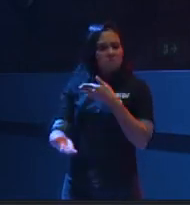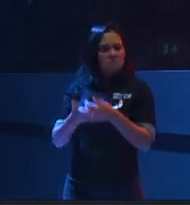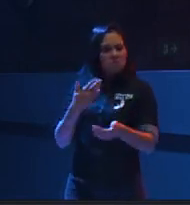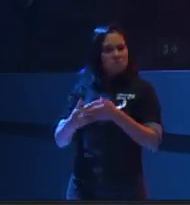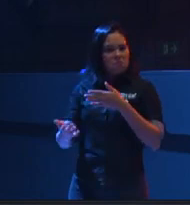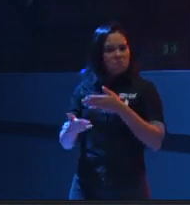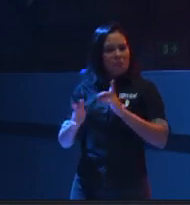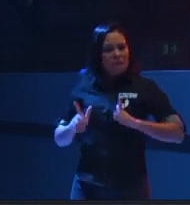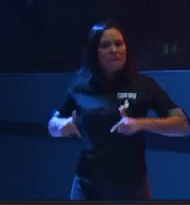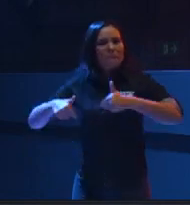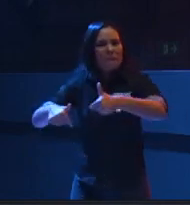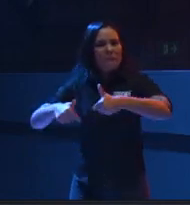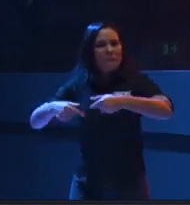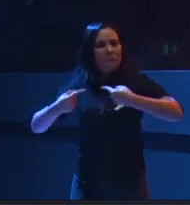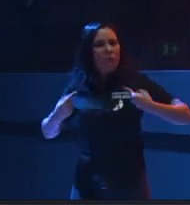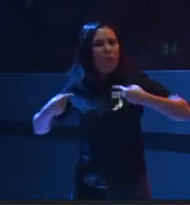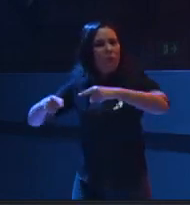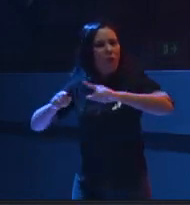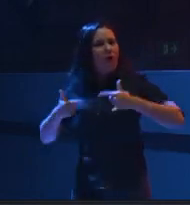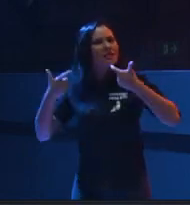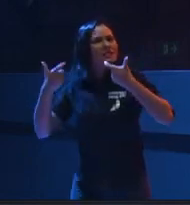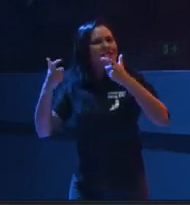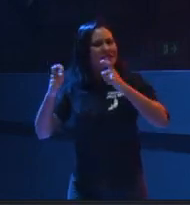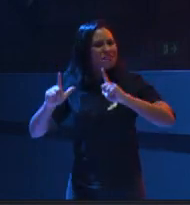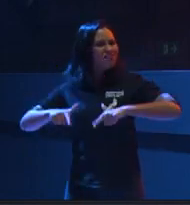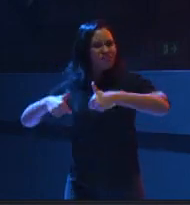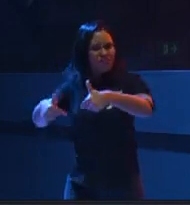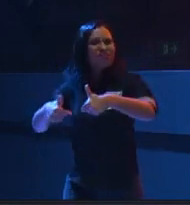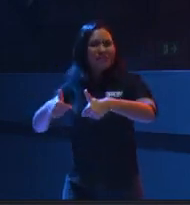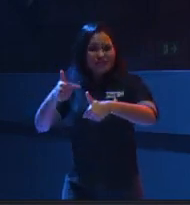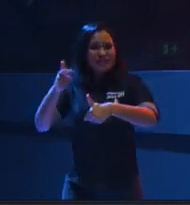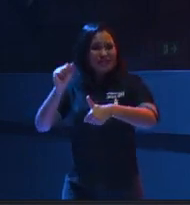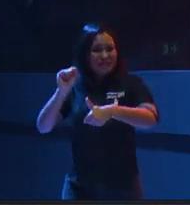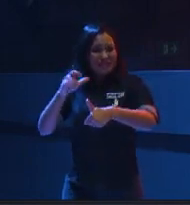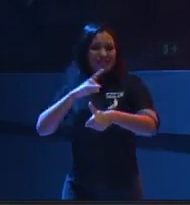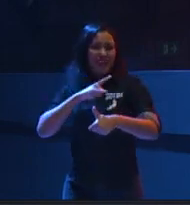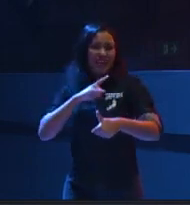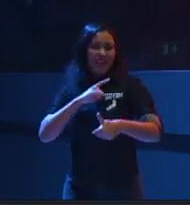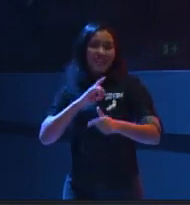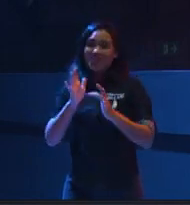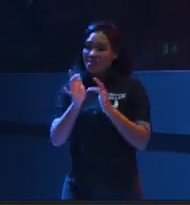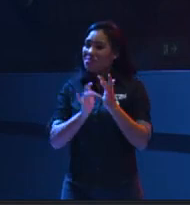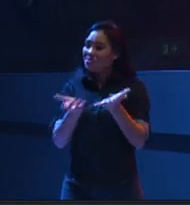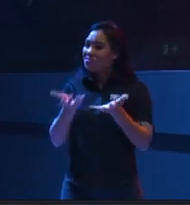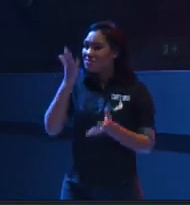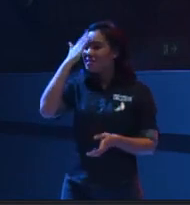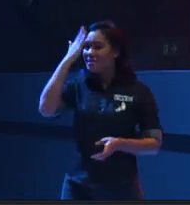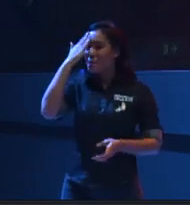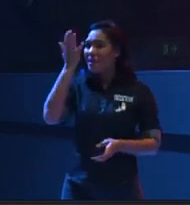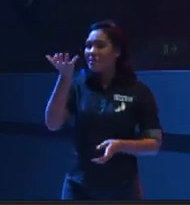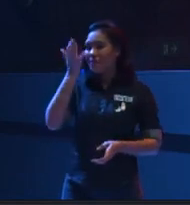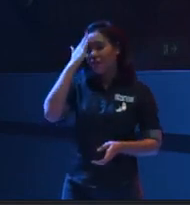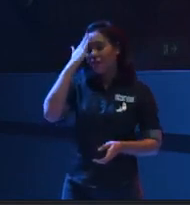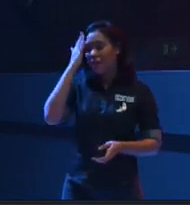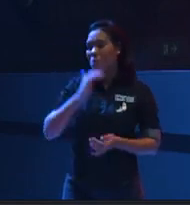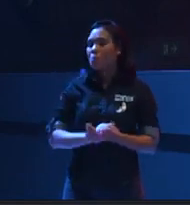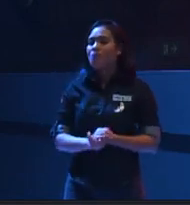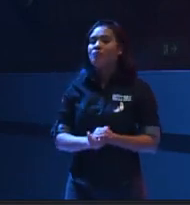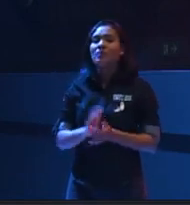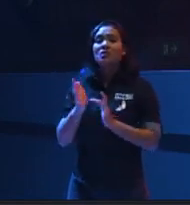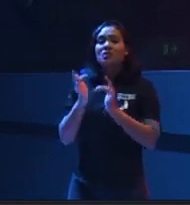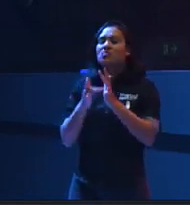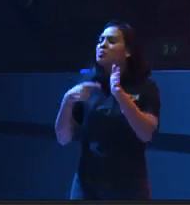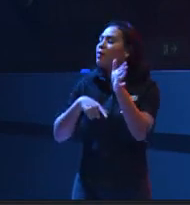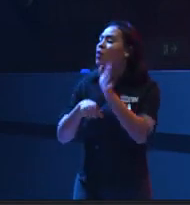desafio Jesus Pergunta para ele vem cá onde é que a gente vai comprar pão ele